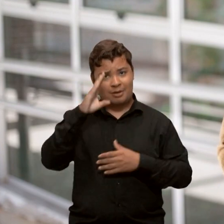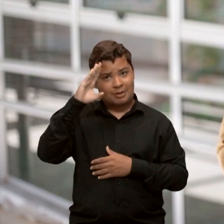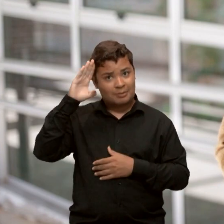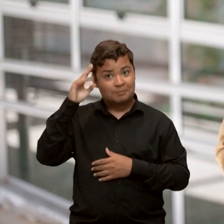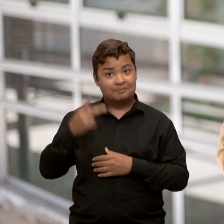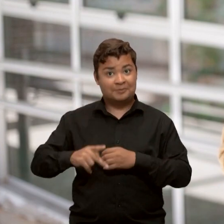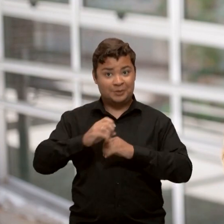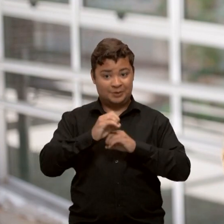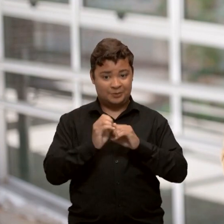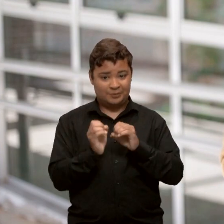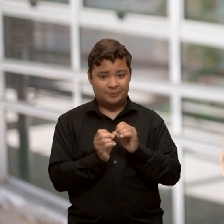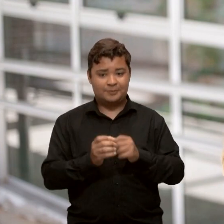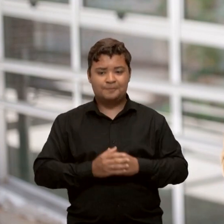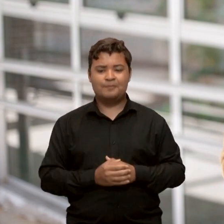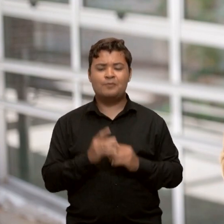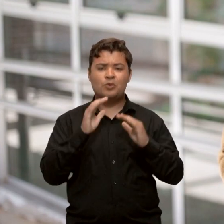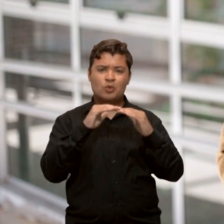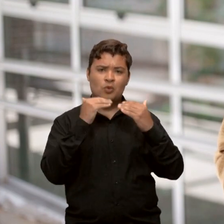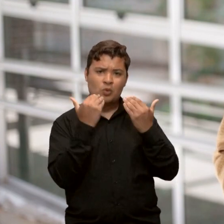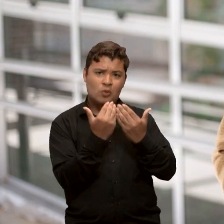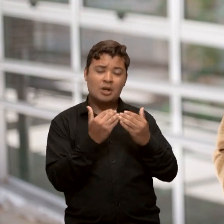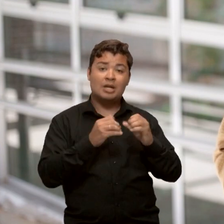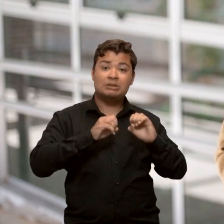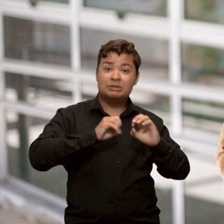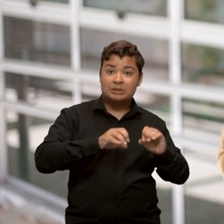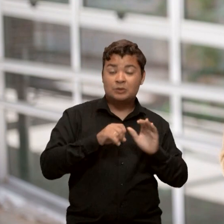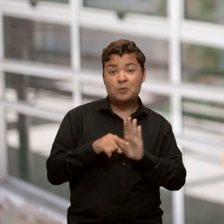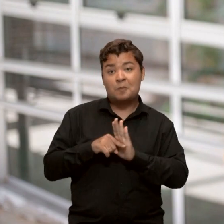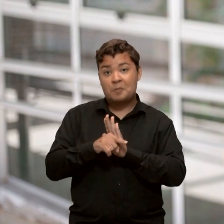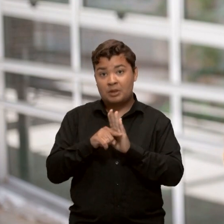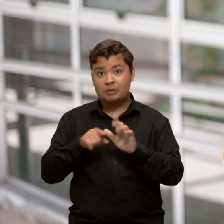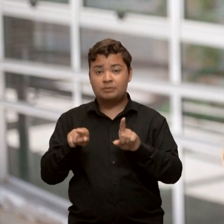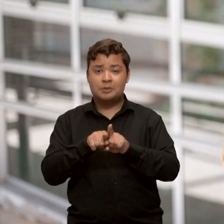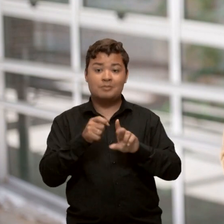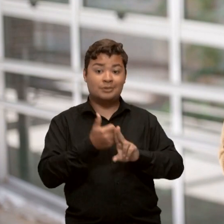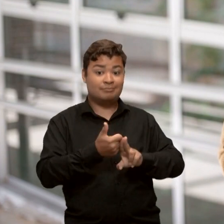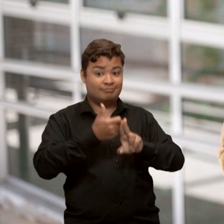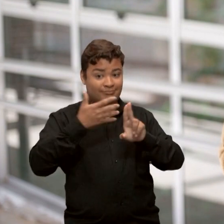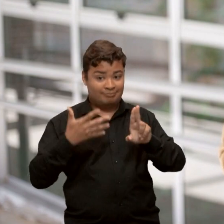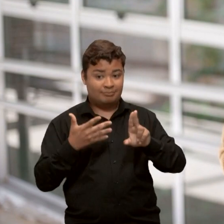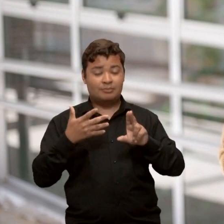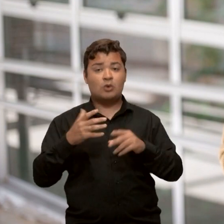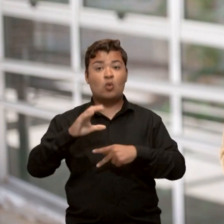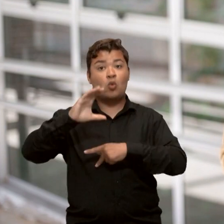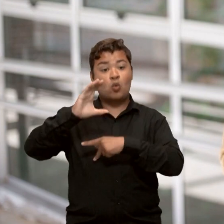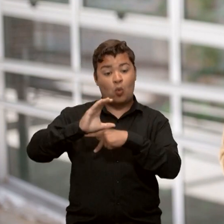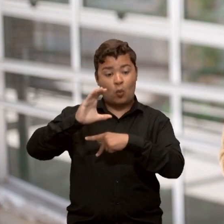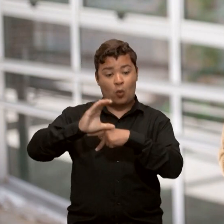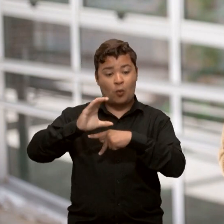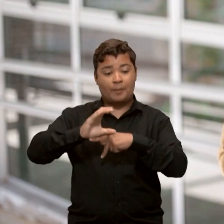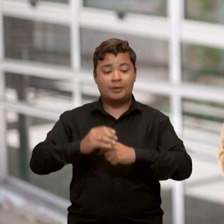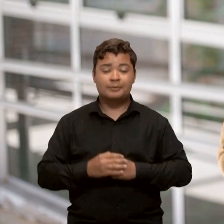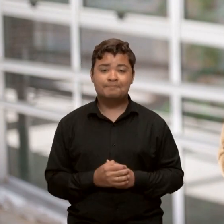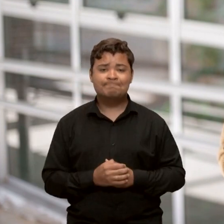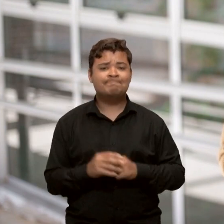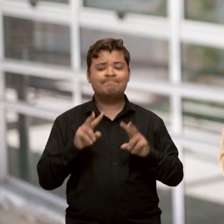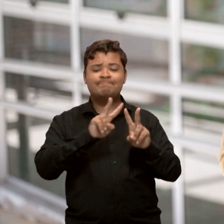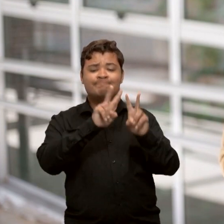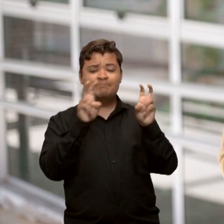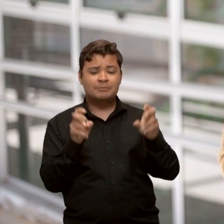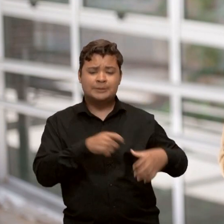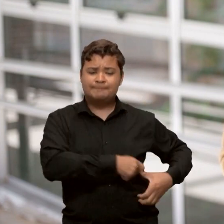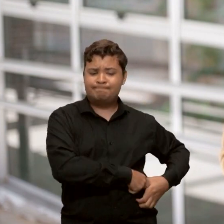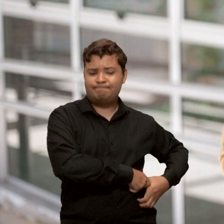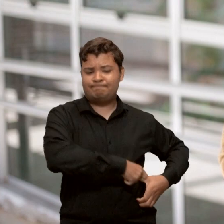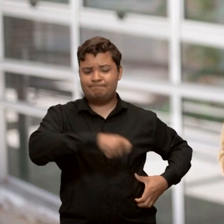o Congresso de Pesquisa, Ensino e Extensão Compex. O tema deste ano será o Bicentenário